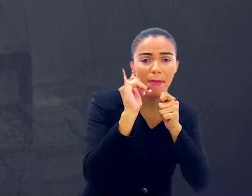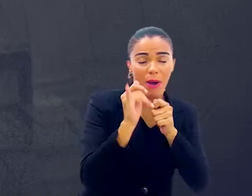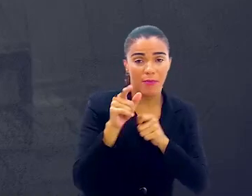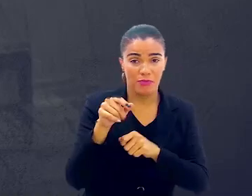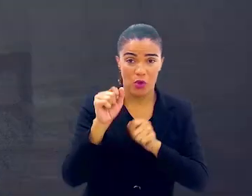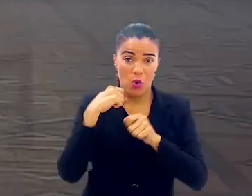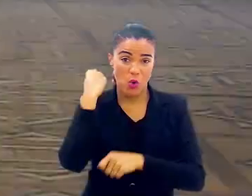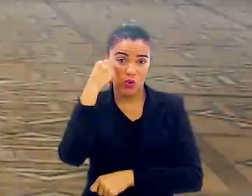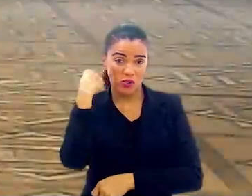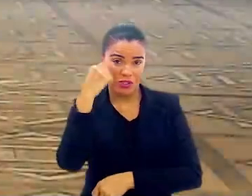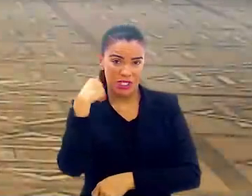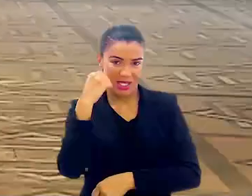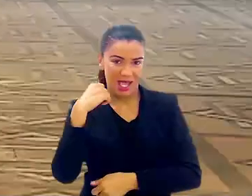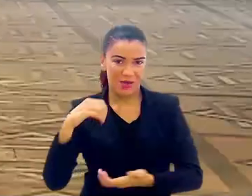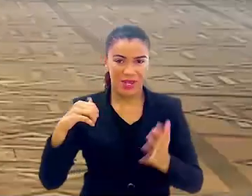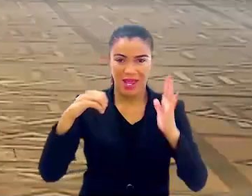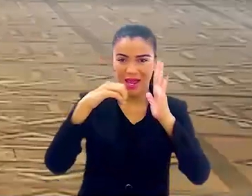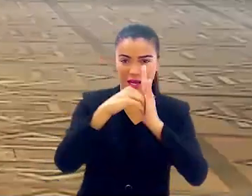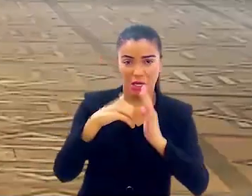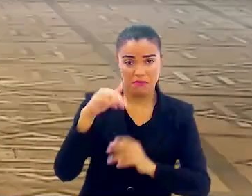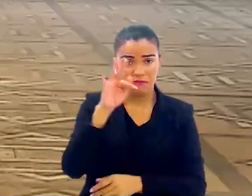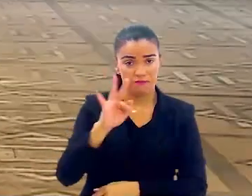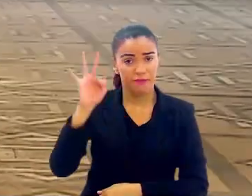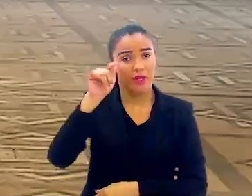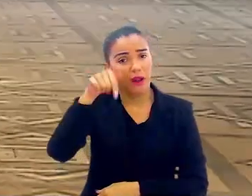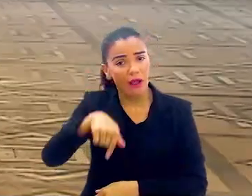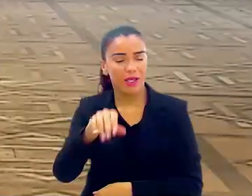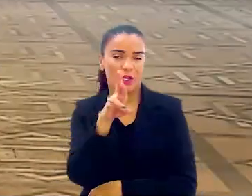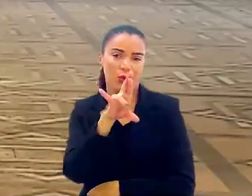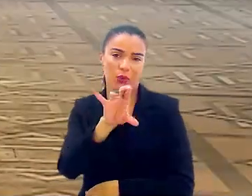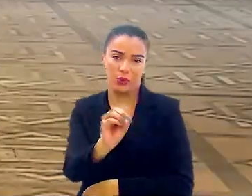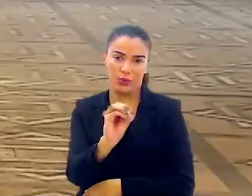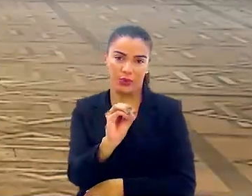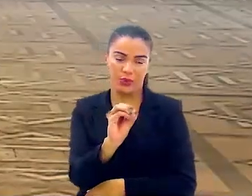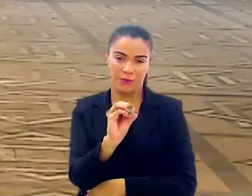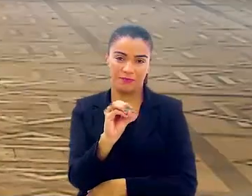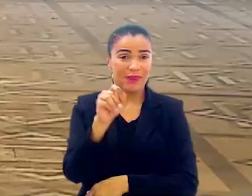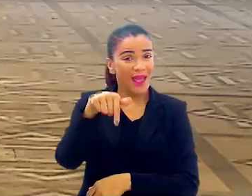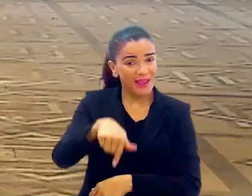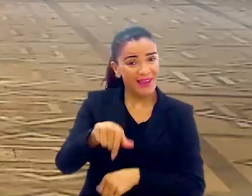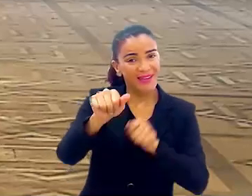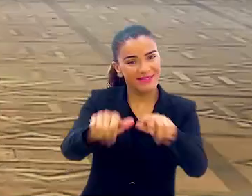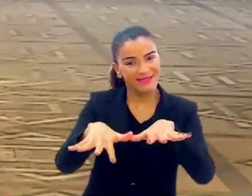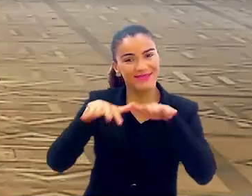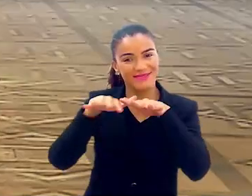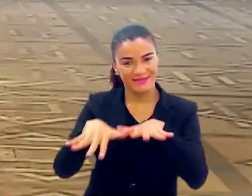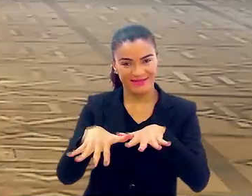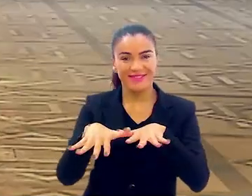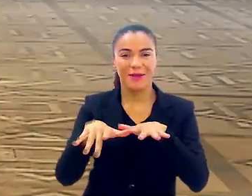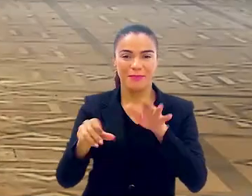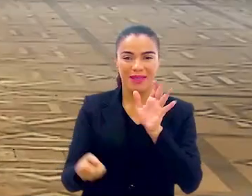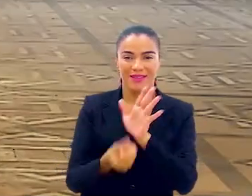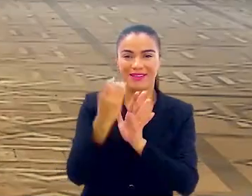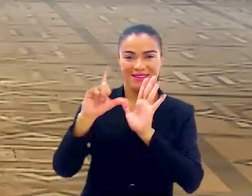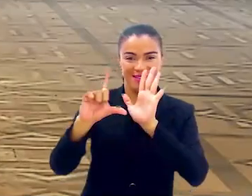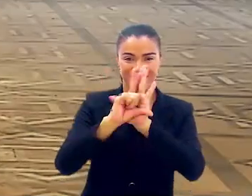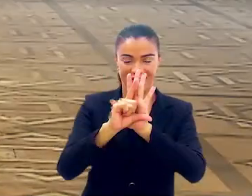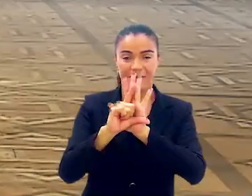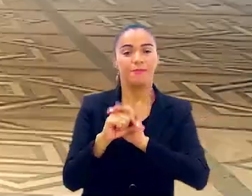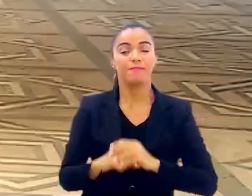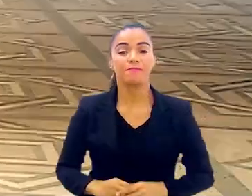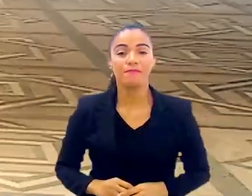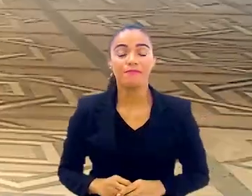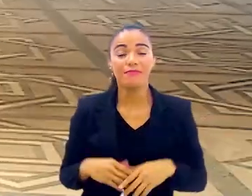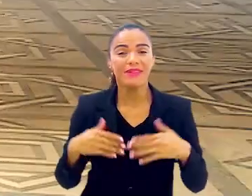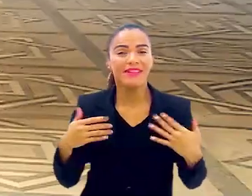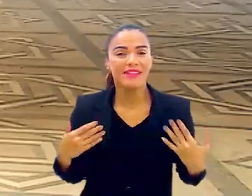O Senado e a Câmara Federal eram aqui no Rio de Janeiro. Aqui na Assembleia Legislativa era a Câmara